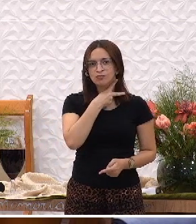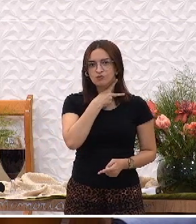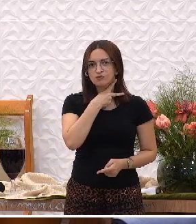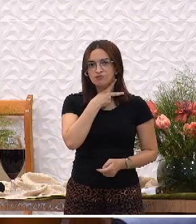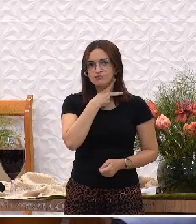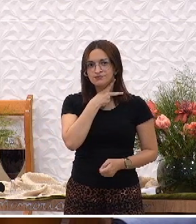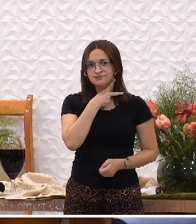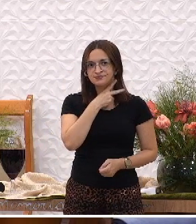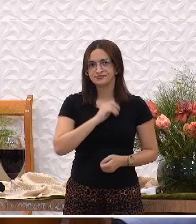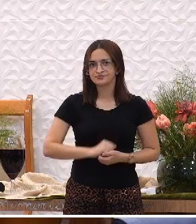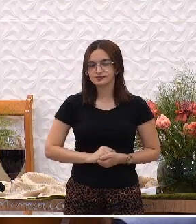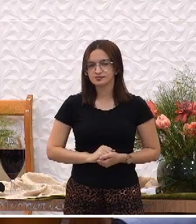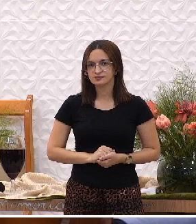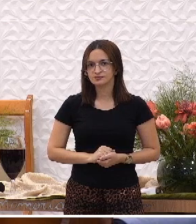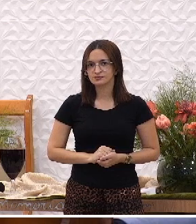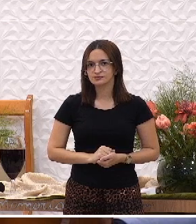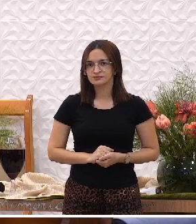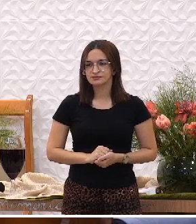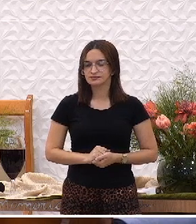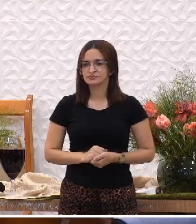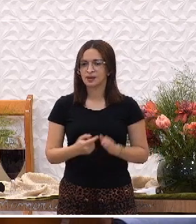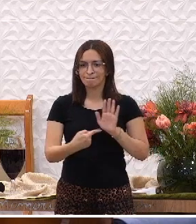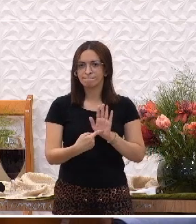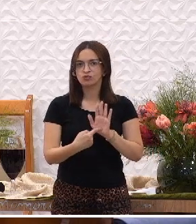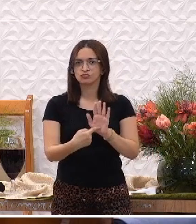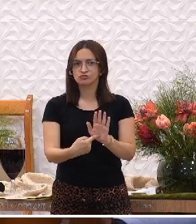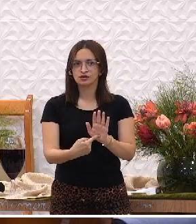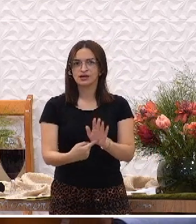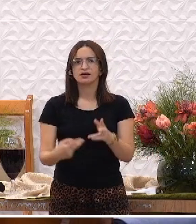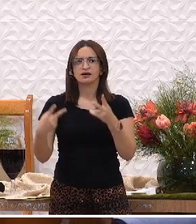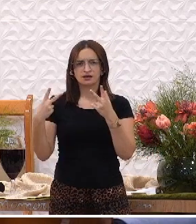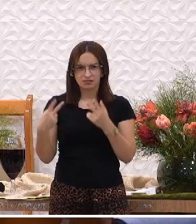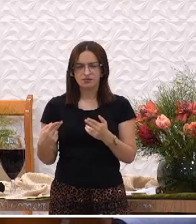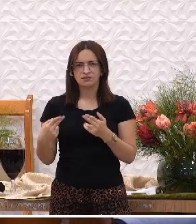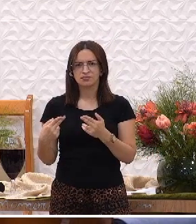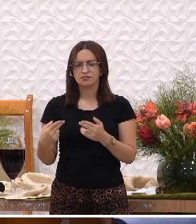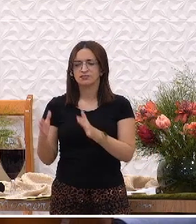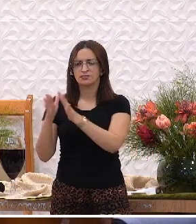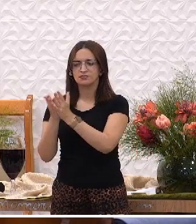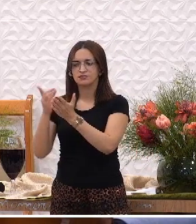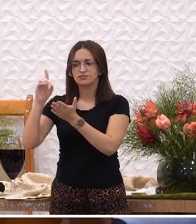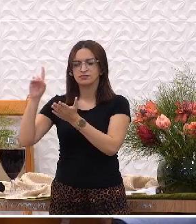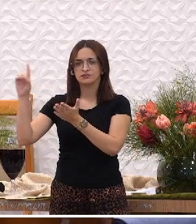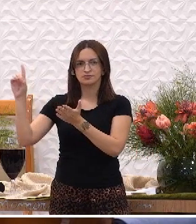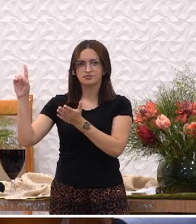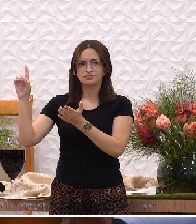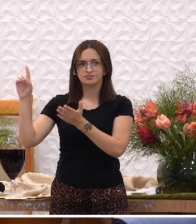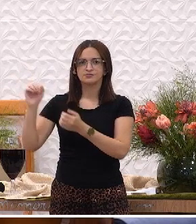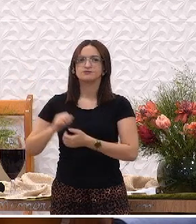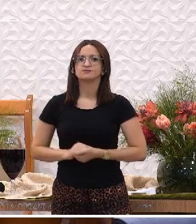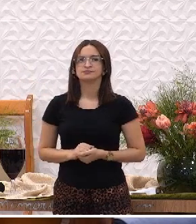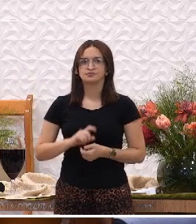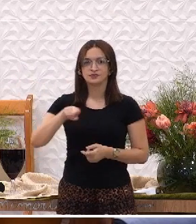expressa bem a unidade que a Bíblia ensina que a igreja deve ter, né? E aí pode passar mais um.